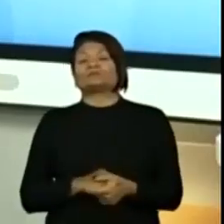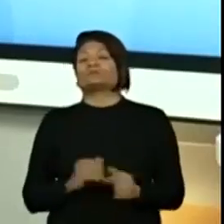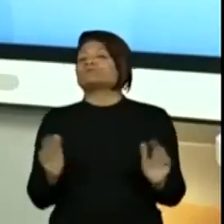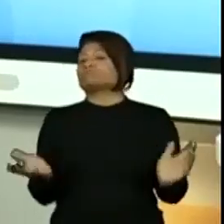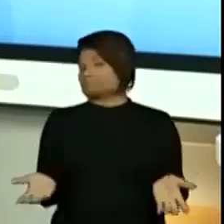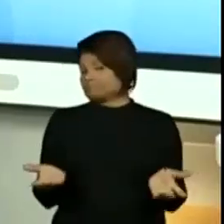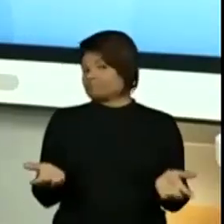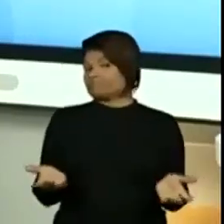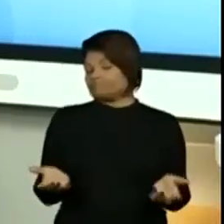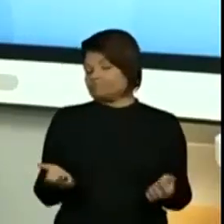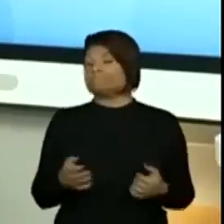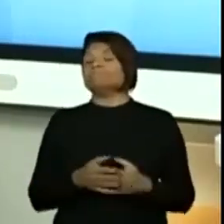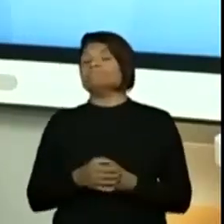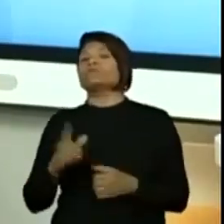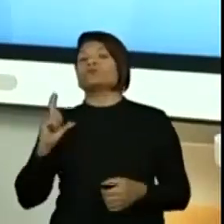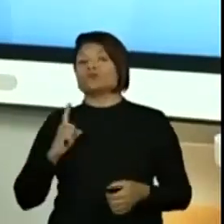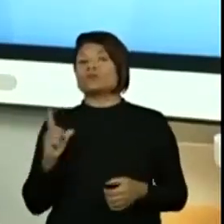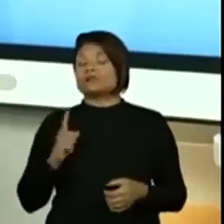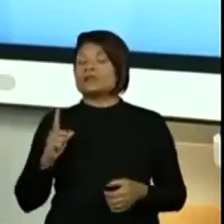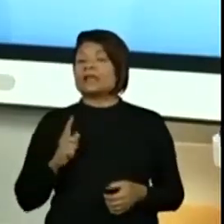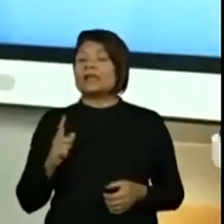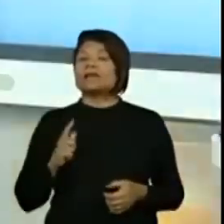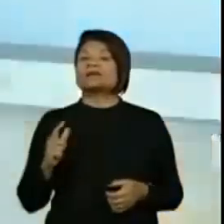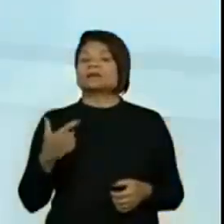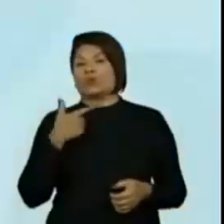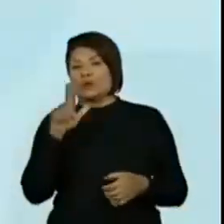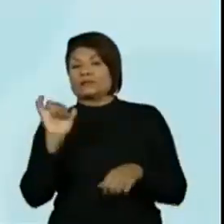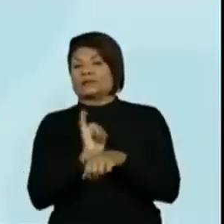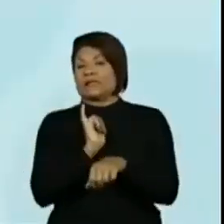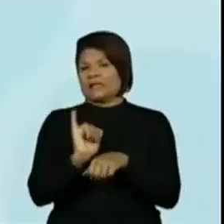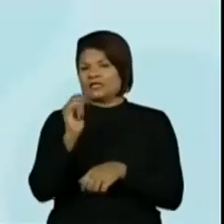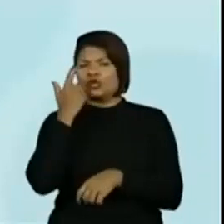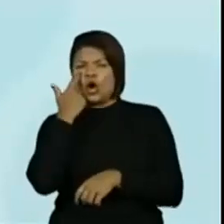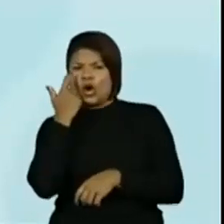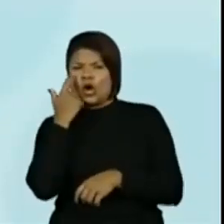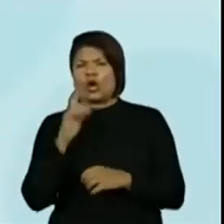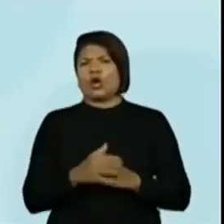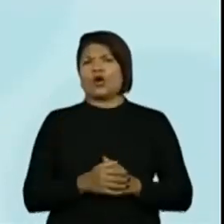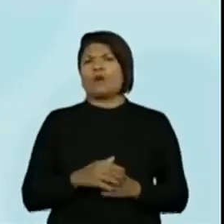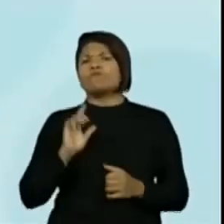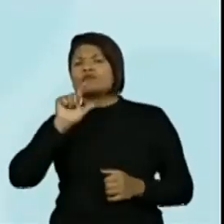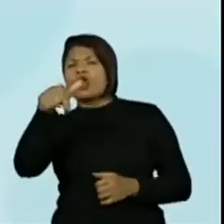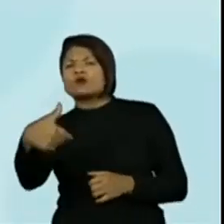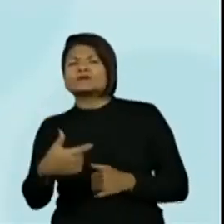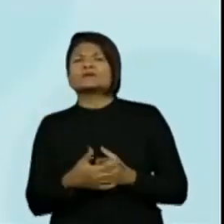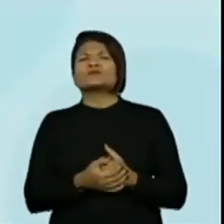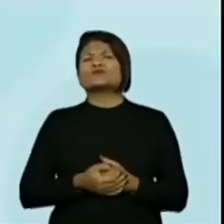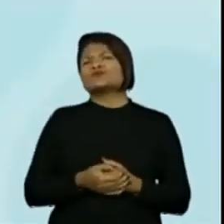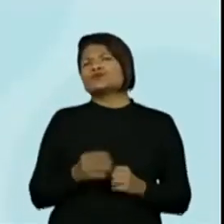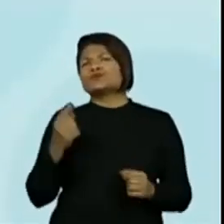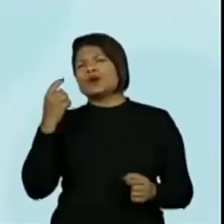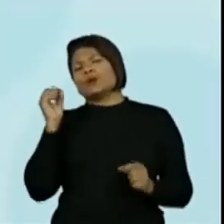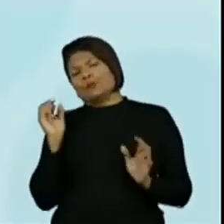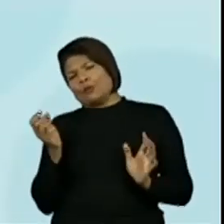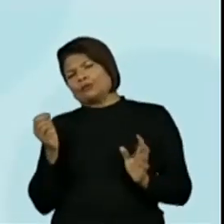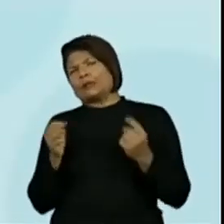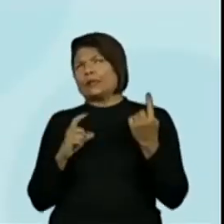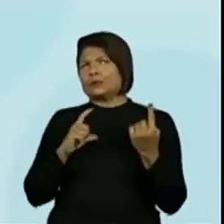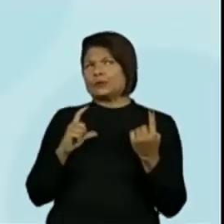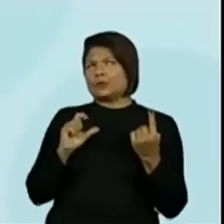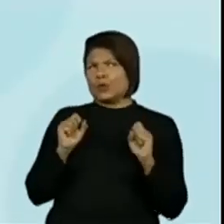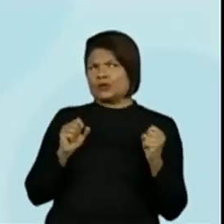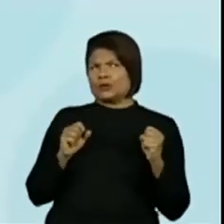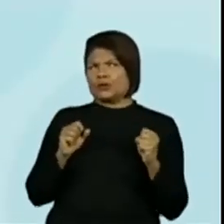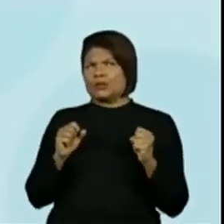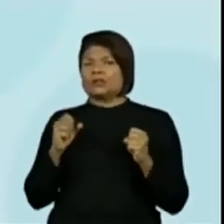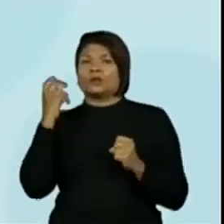Agora, tem a outra estratégia também. Continuando nessa mesma ideia de estratégia, olhar. Bom, se esse tem